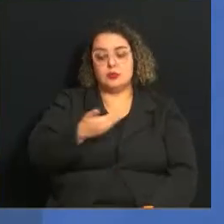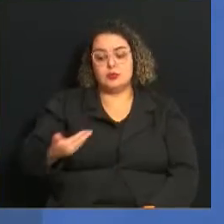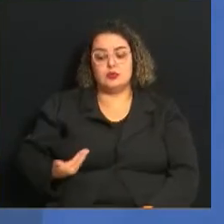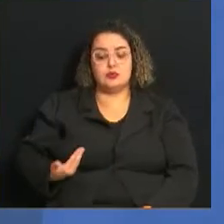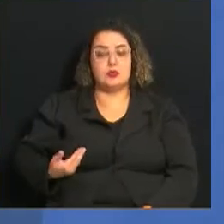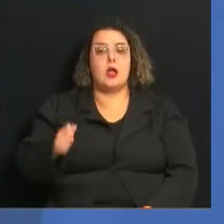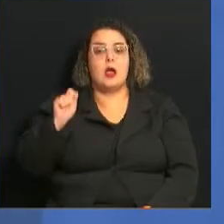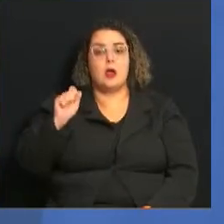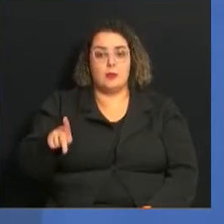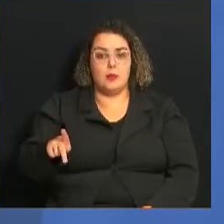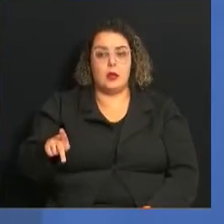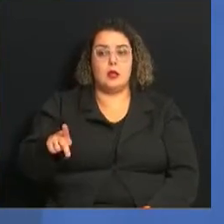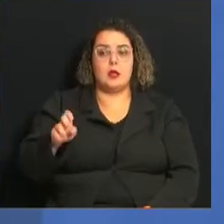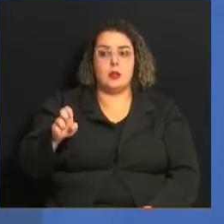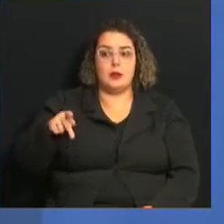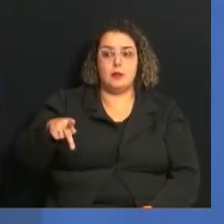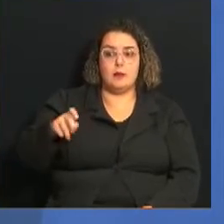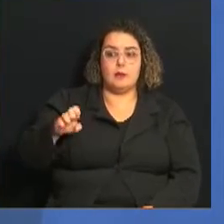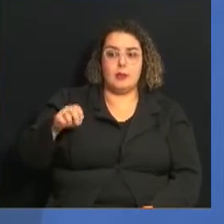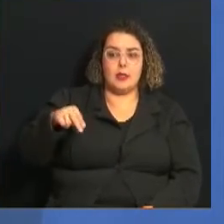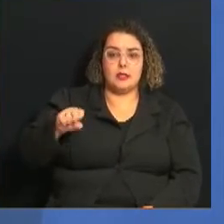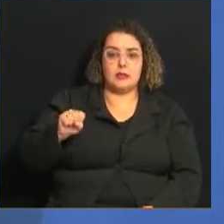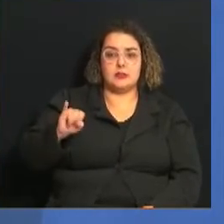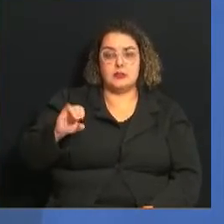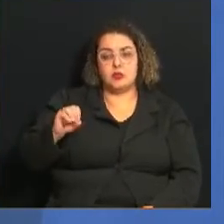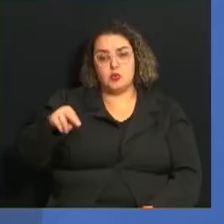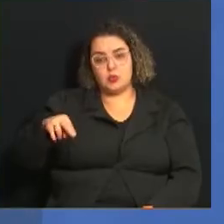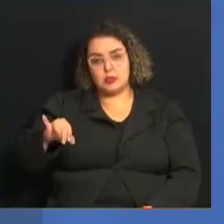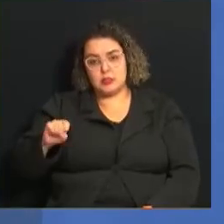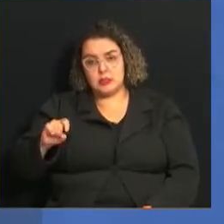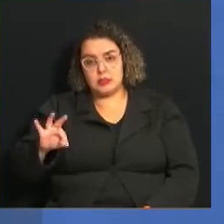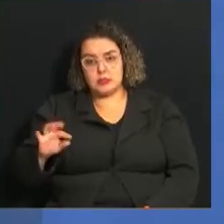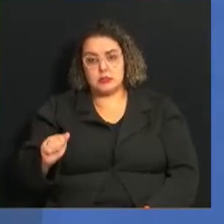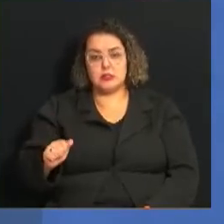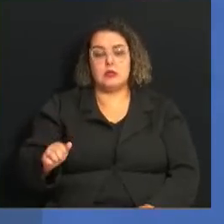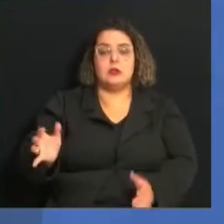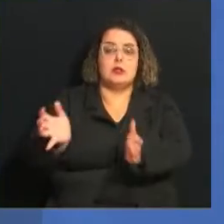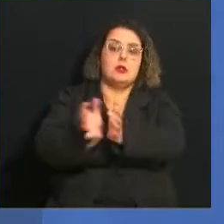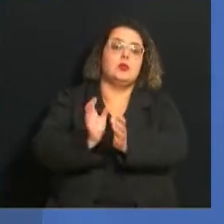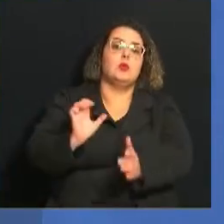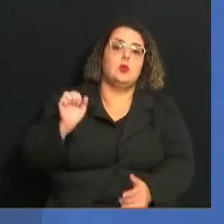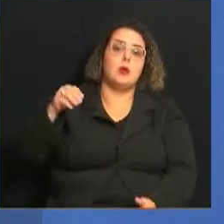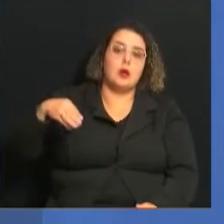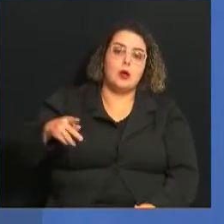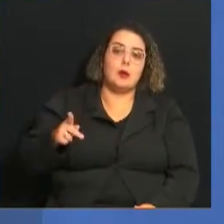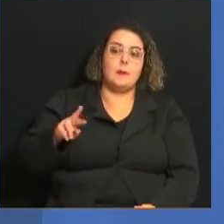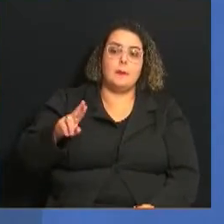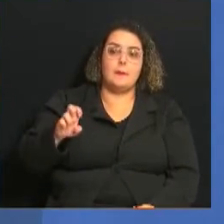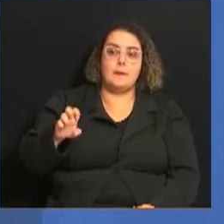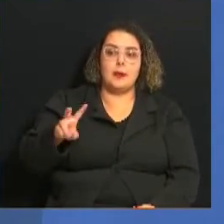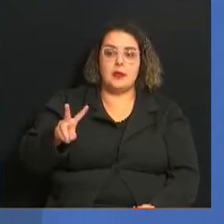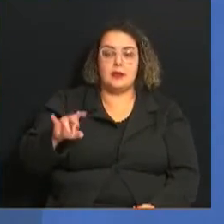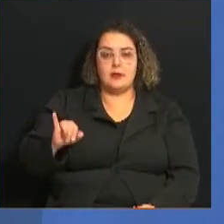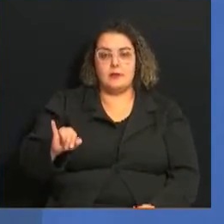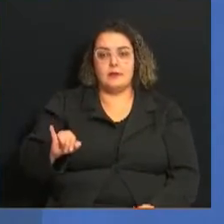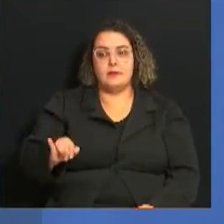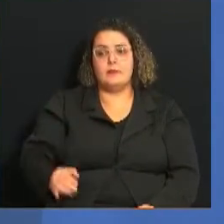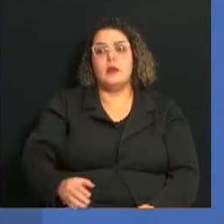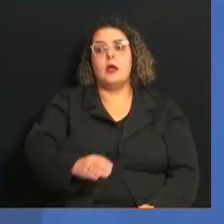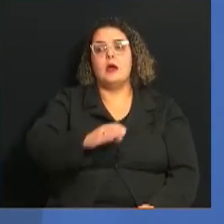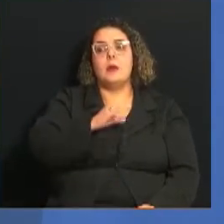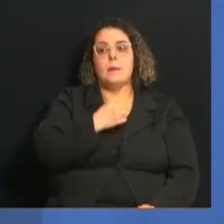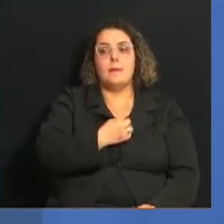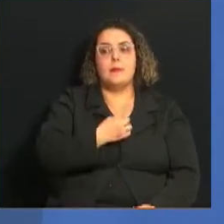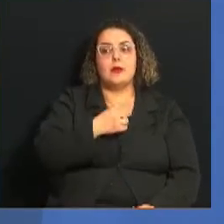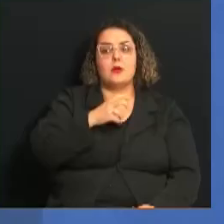e pensionistas do Camprev. Além disso, o projeto reajusta para R$ 1.350 o valor do